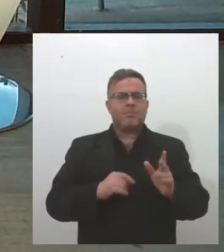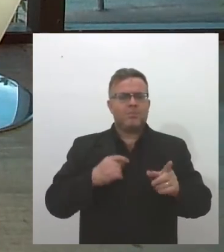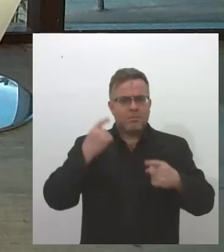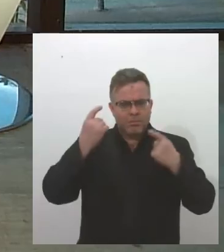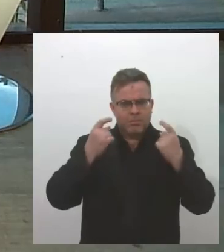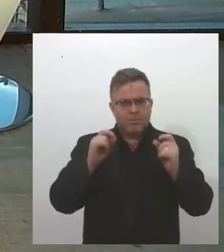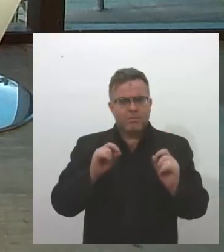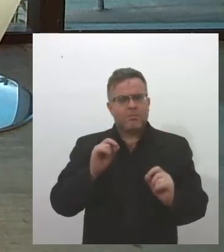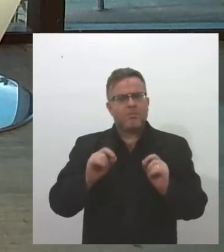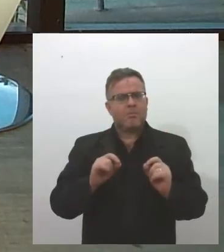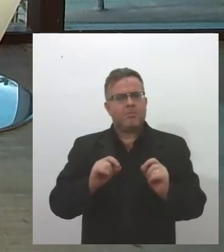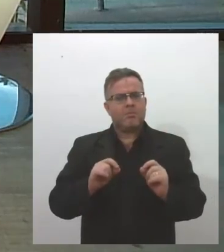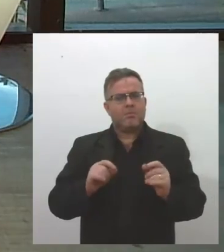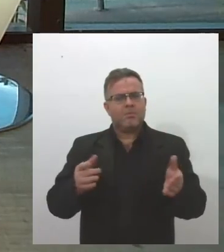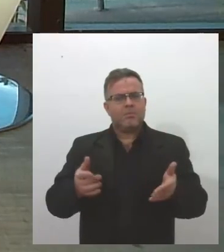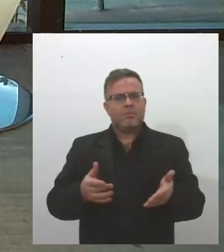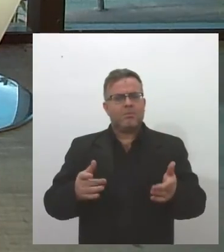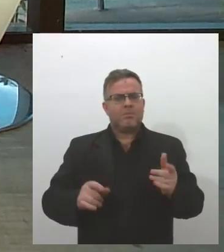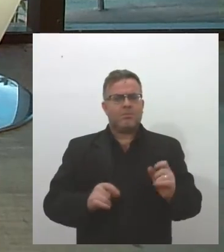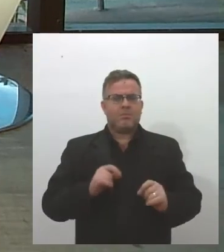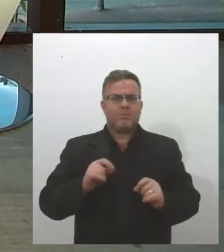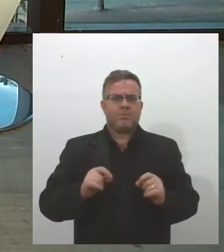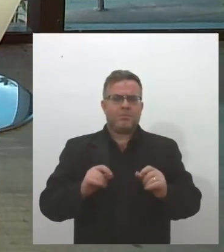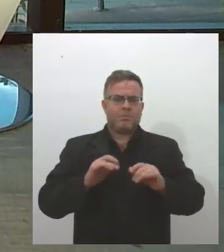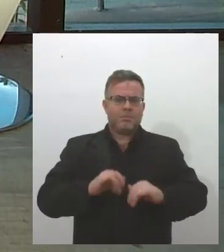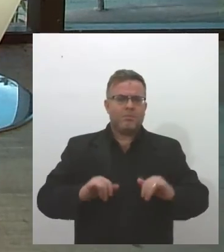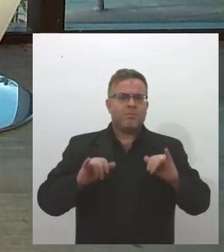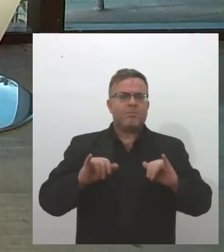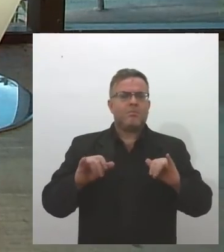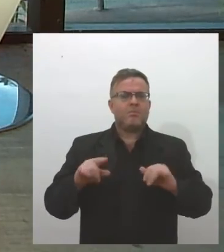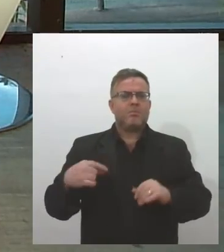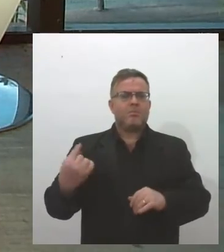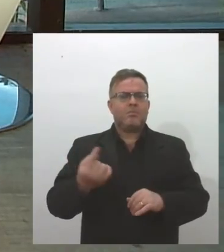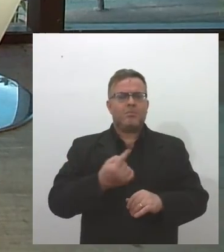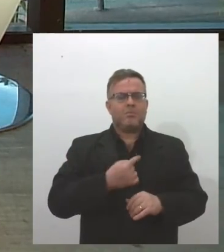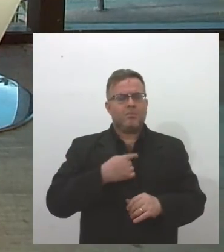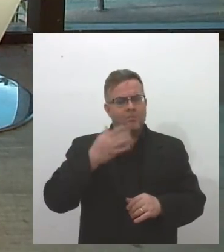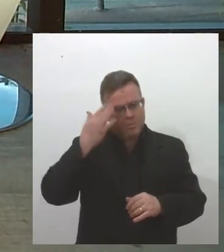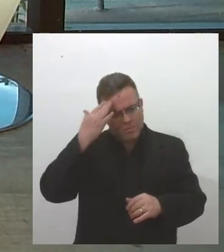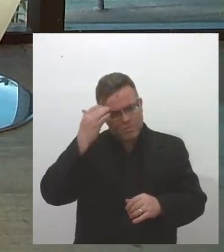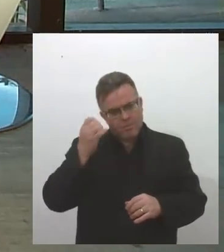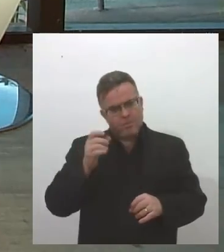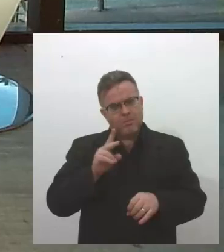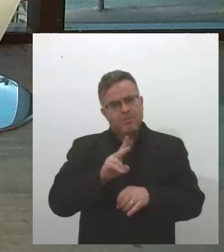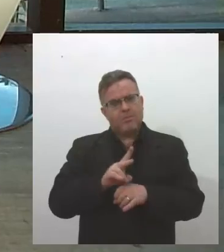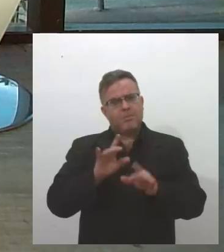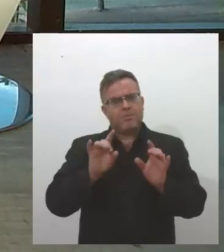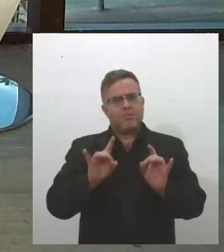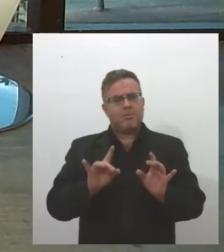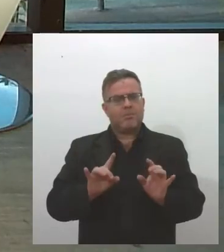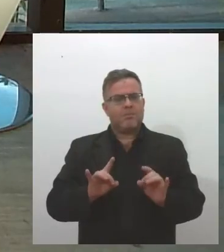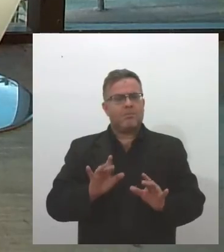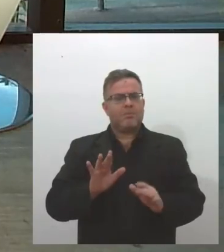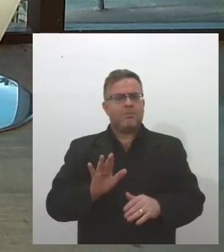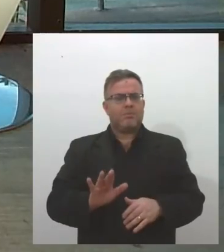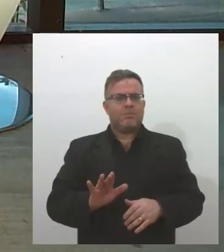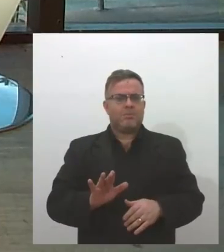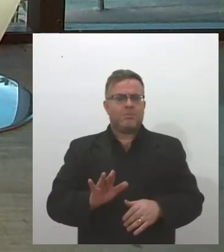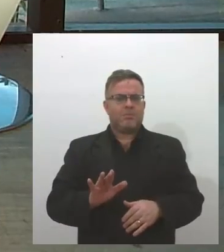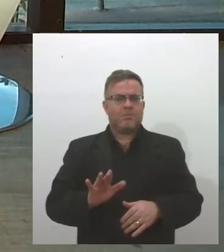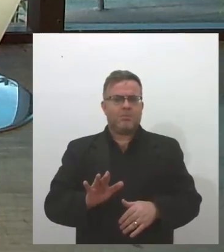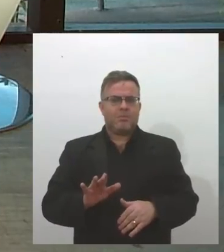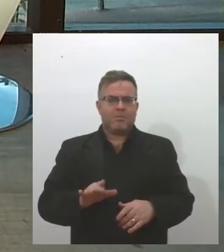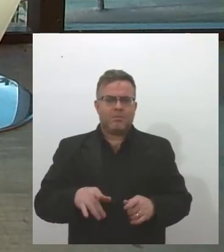real, né? Sim. Porque as filas são enormes, não é só na Caixa Nova, então. Pois é, a gente sabe que tem um atendimento preferencial, mas quando se fala que vão ter